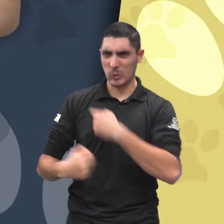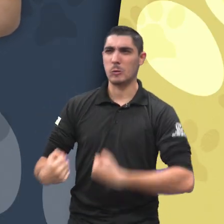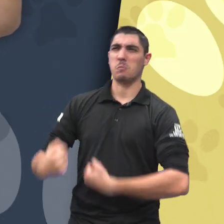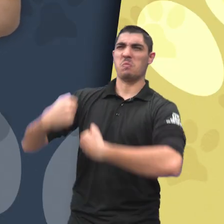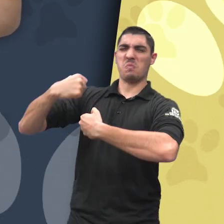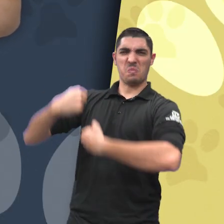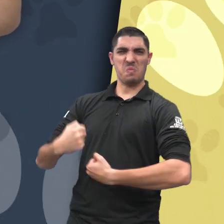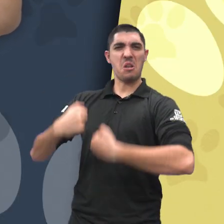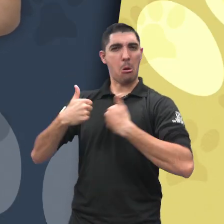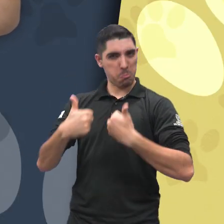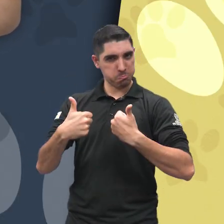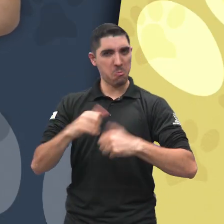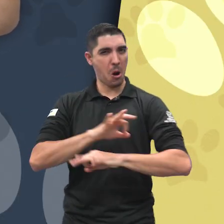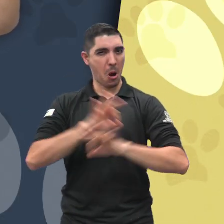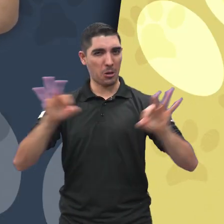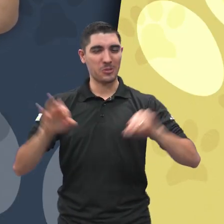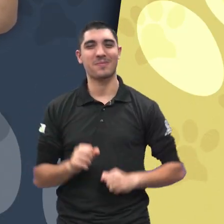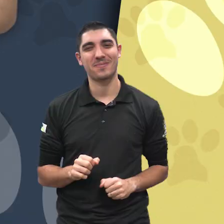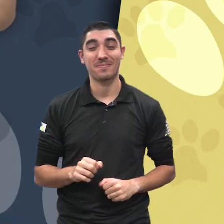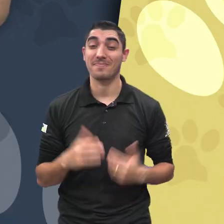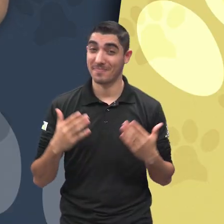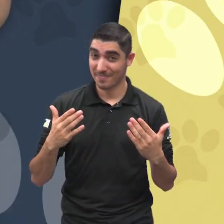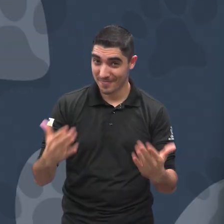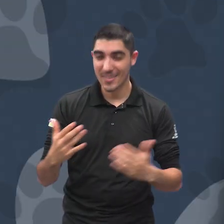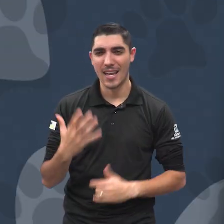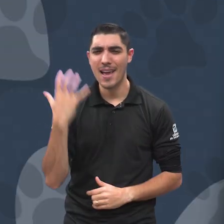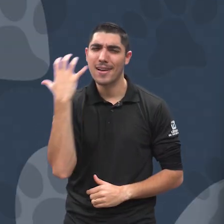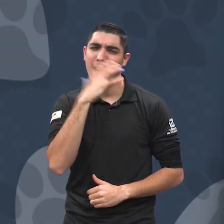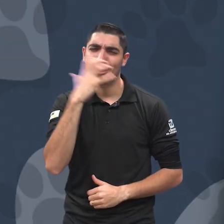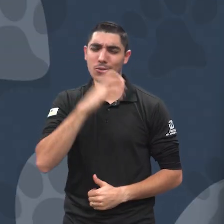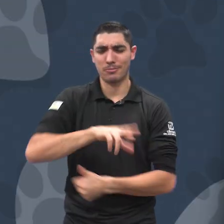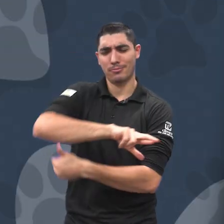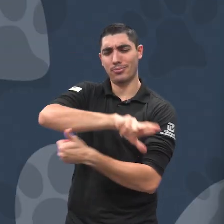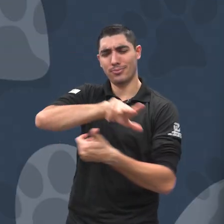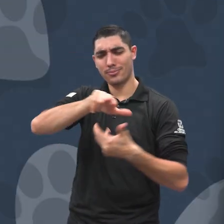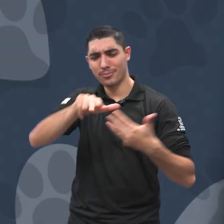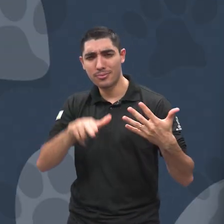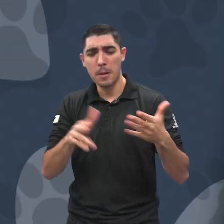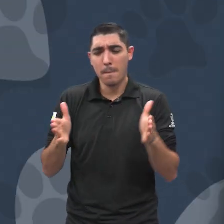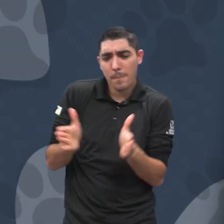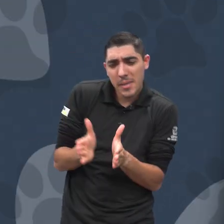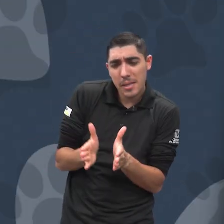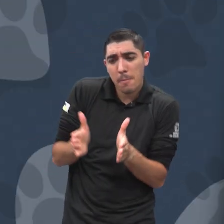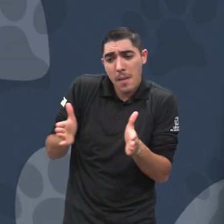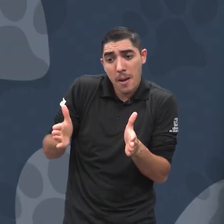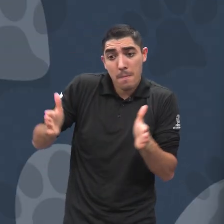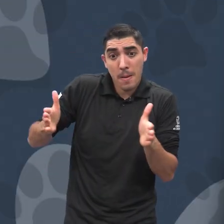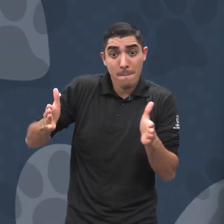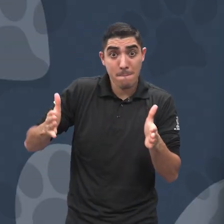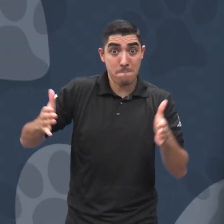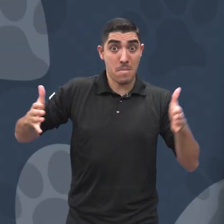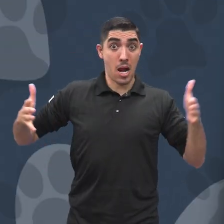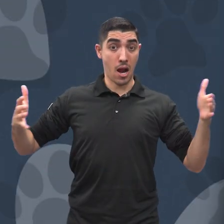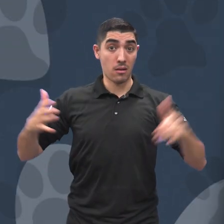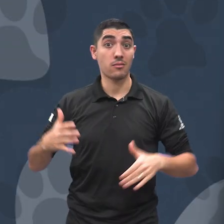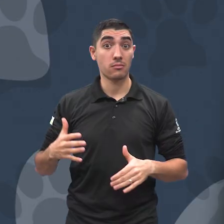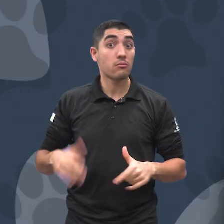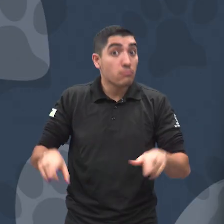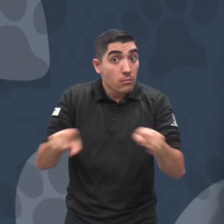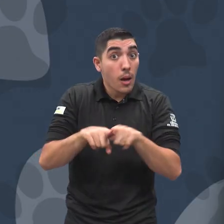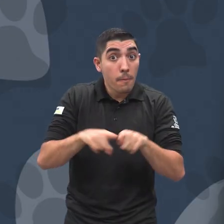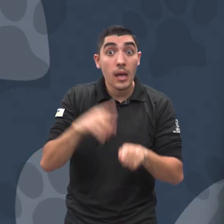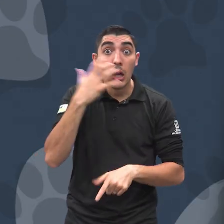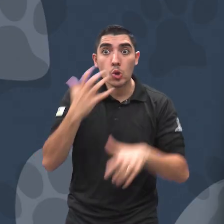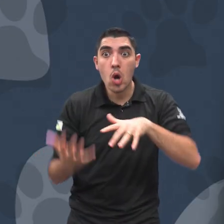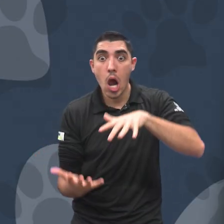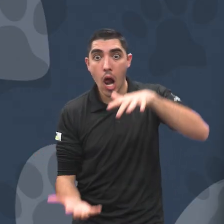hoje com certeza tá pago, hein? Pois é, existem cães de vários tamanhos, de porte pequeno, médio, grande